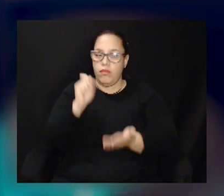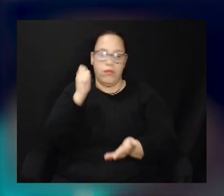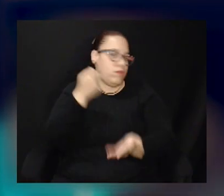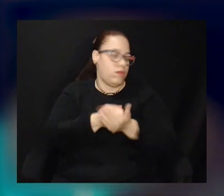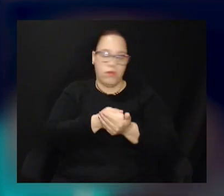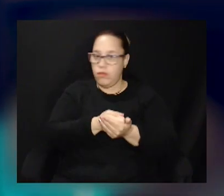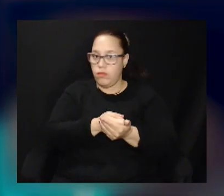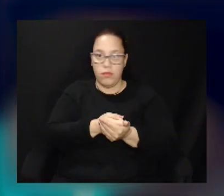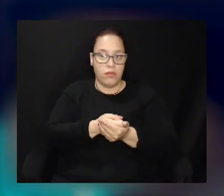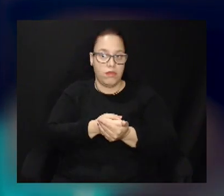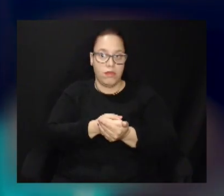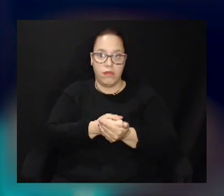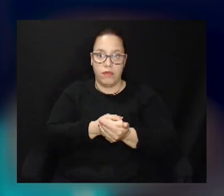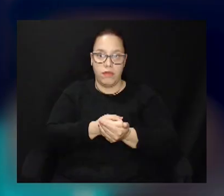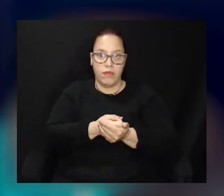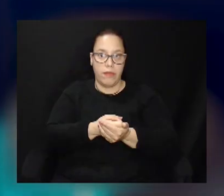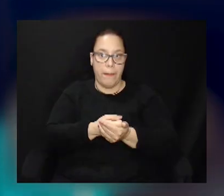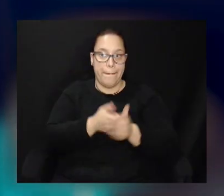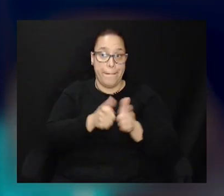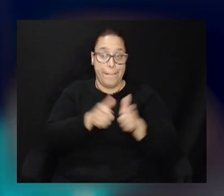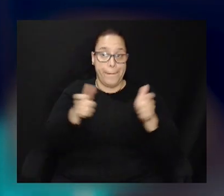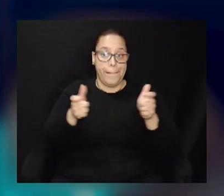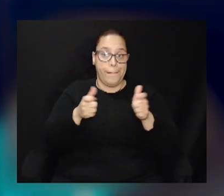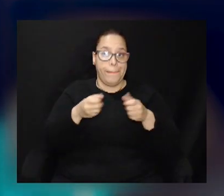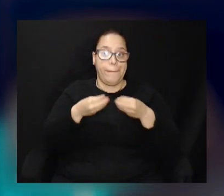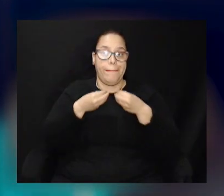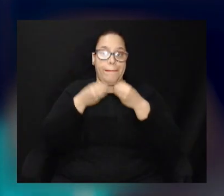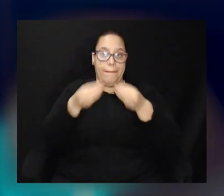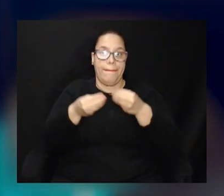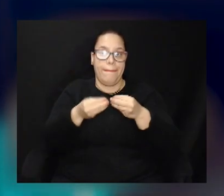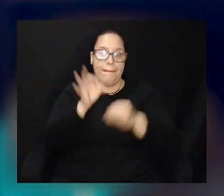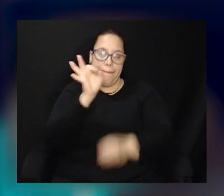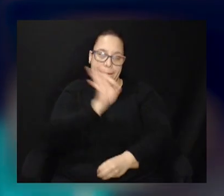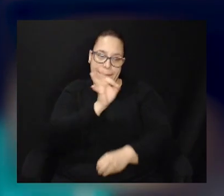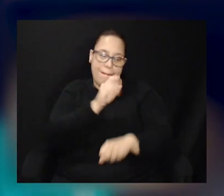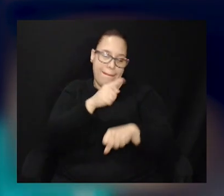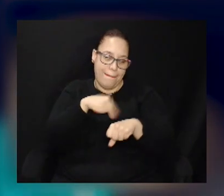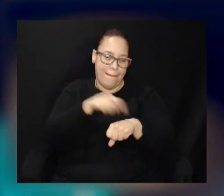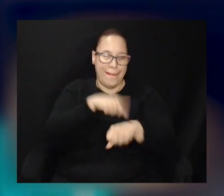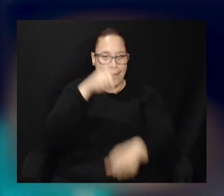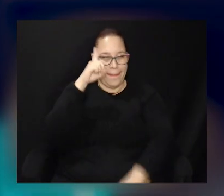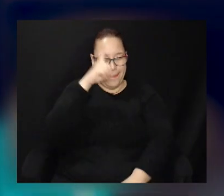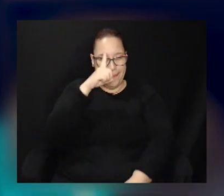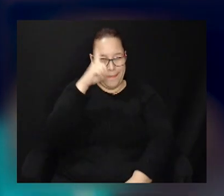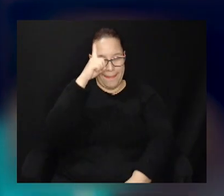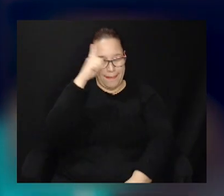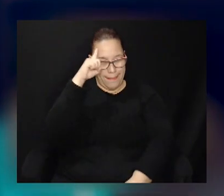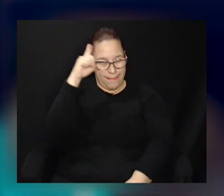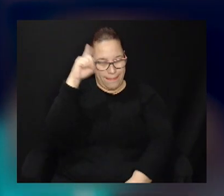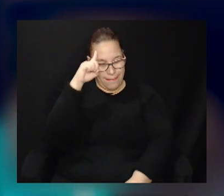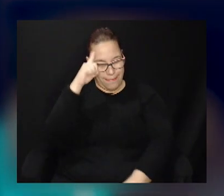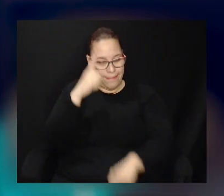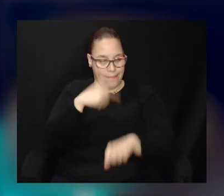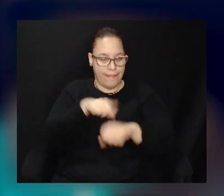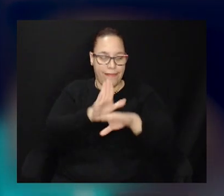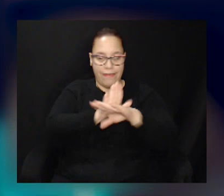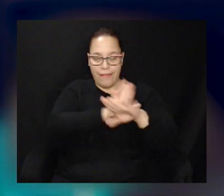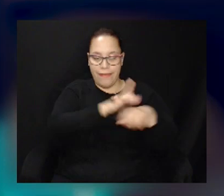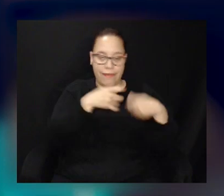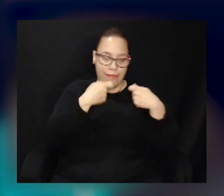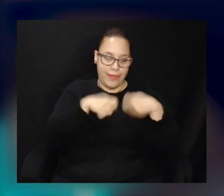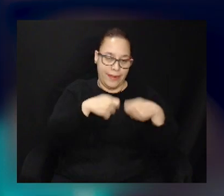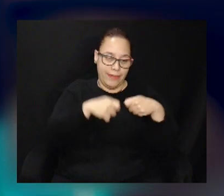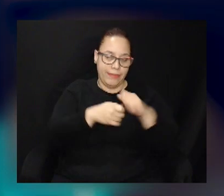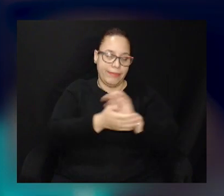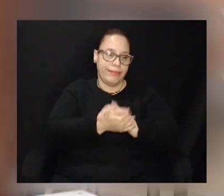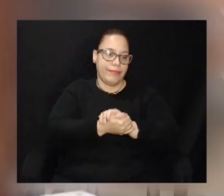sua grandeza em ceder parte do dia, parte de um determinado horário, para ajudar quem precisa, é algo que sempre